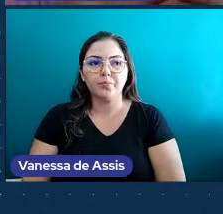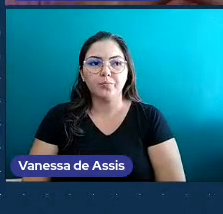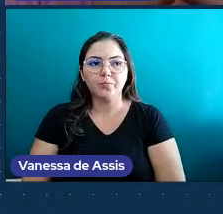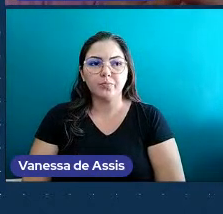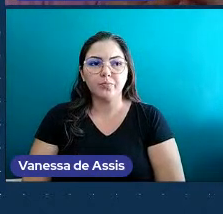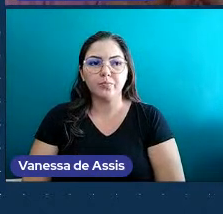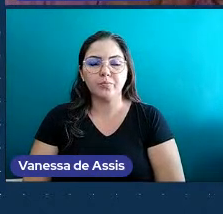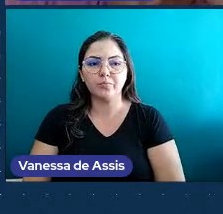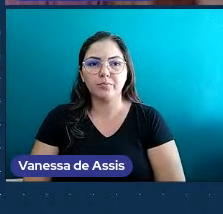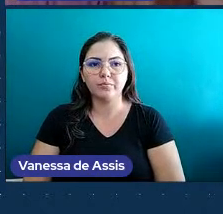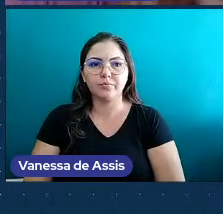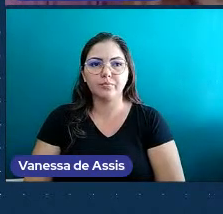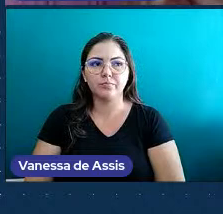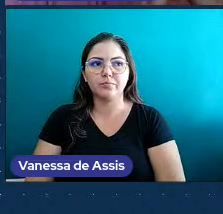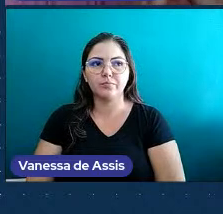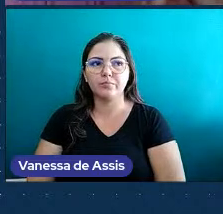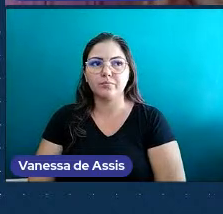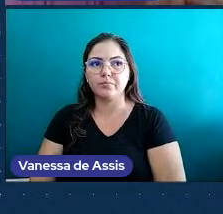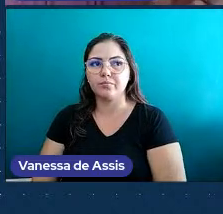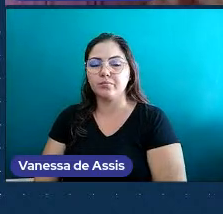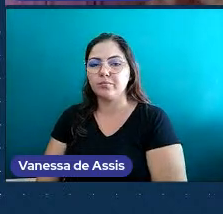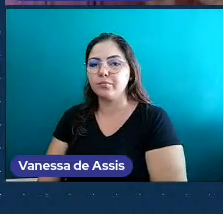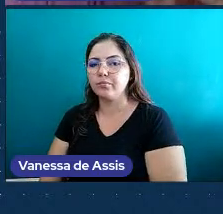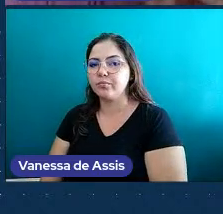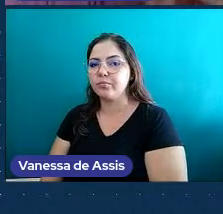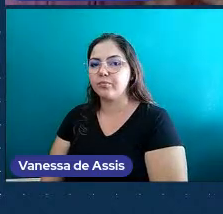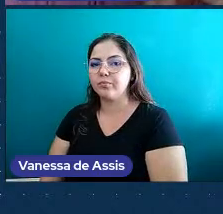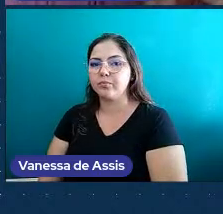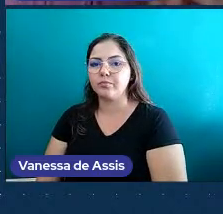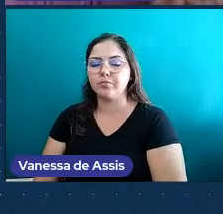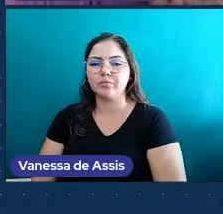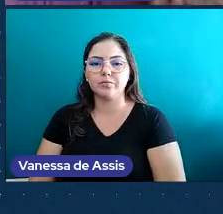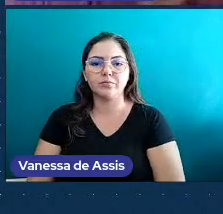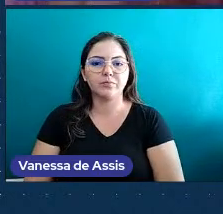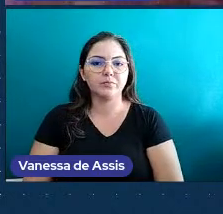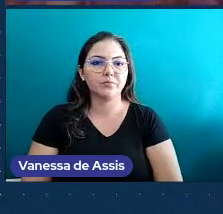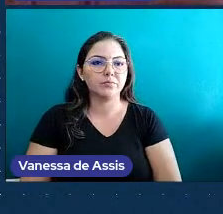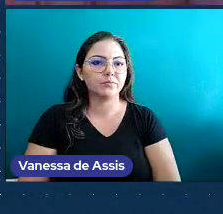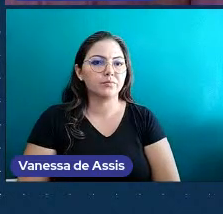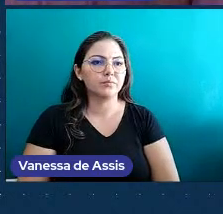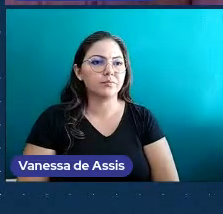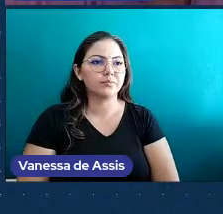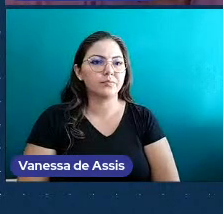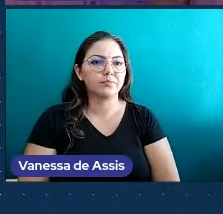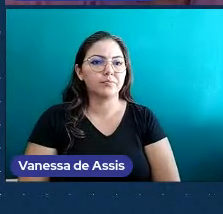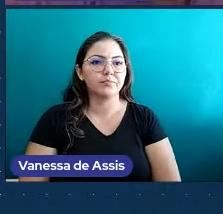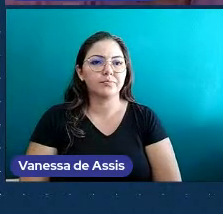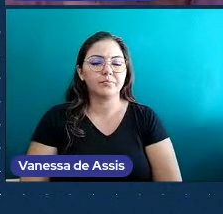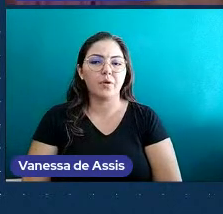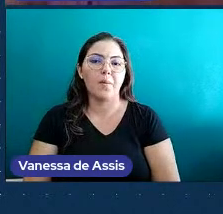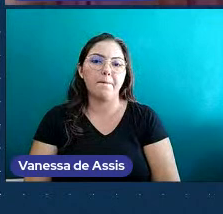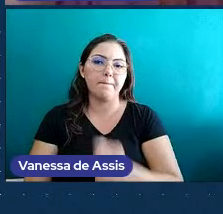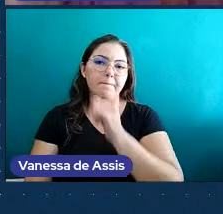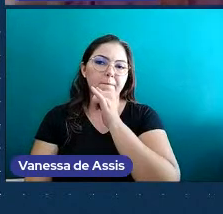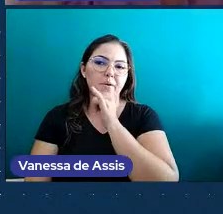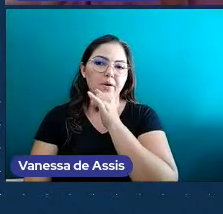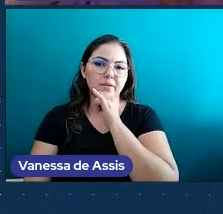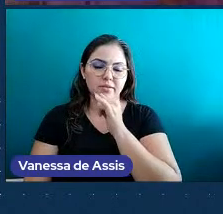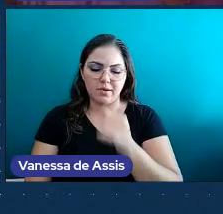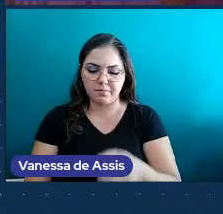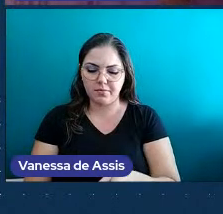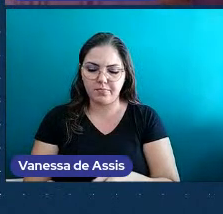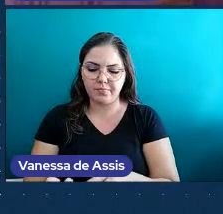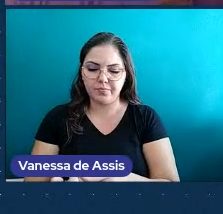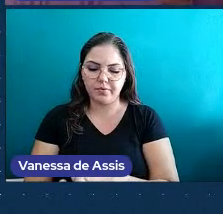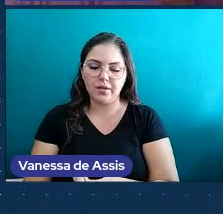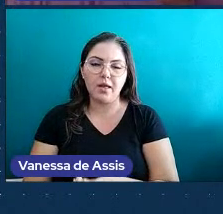professores, tem gente que diz assim, professor, o senhor trabalha ou só dá aula? Né? Então, assim, há